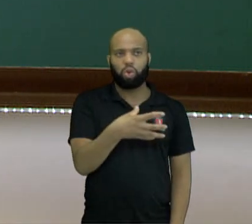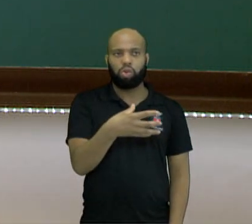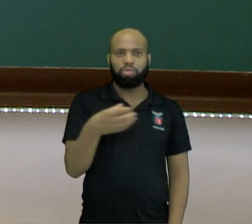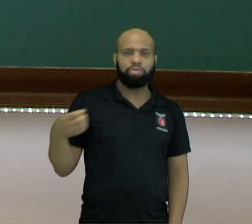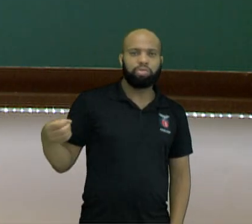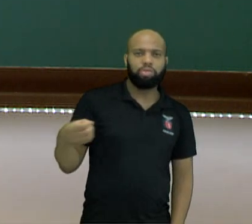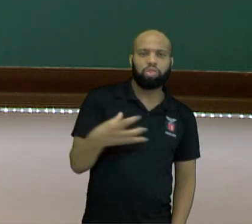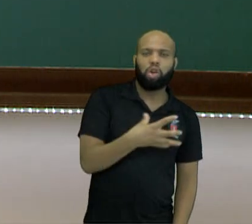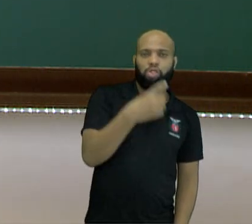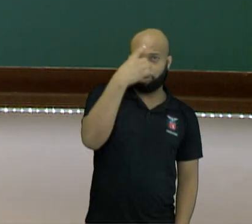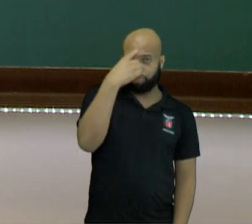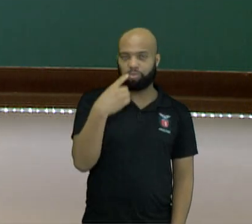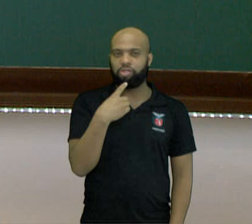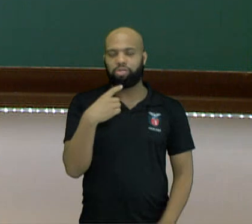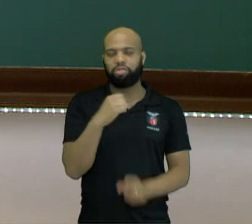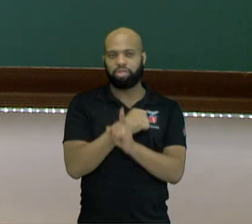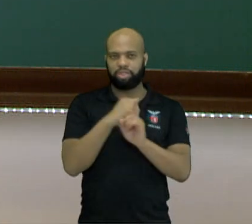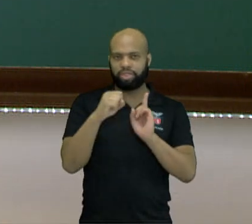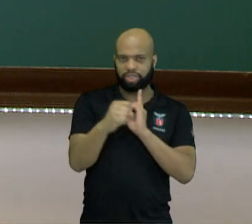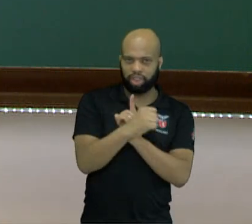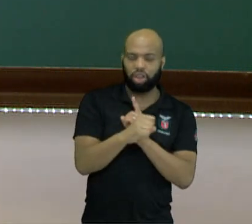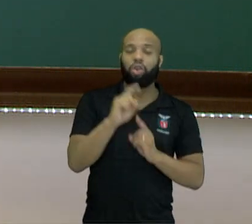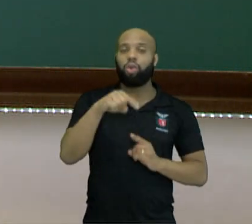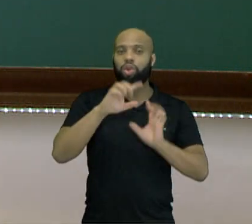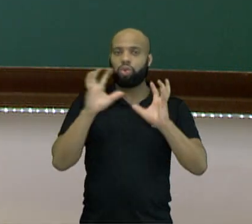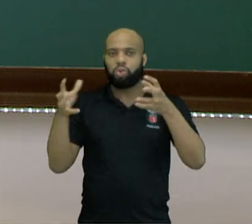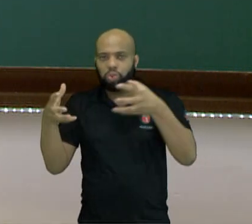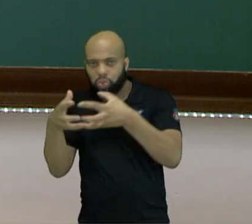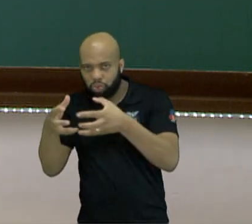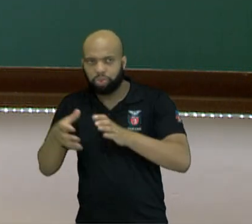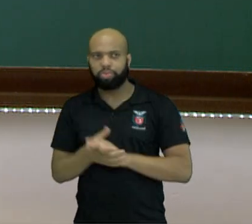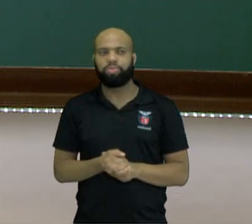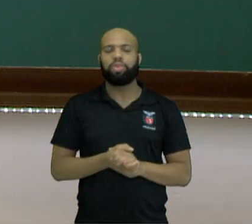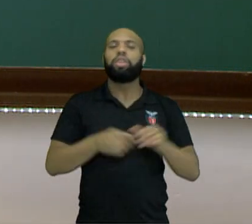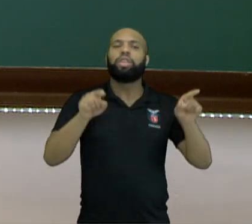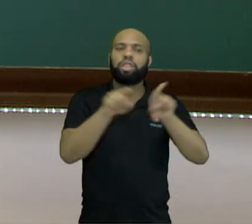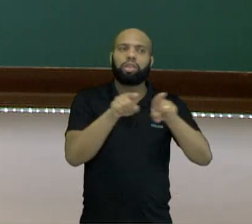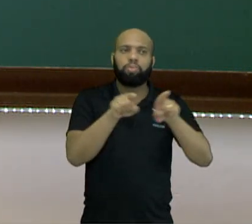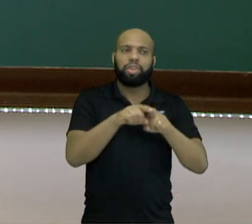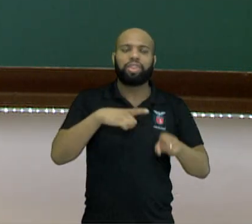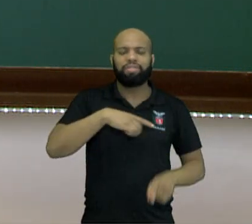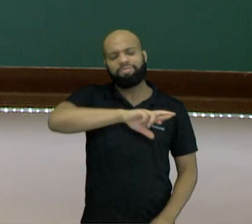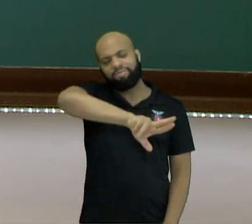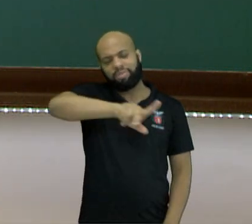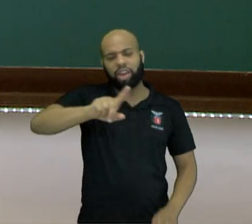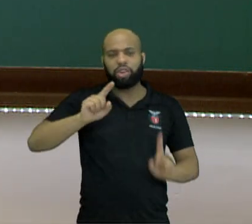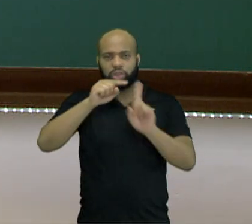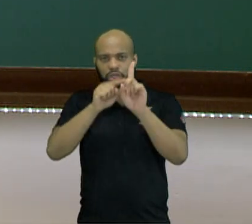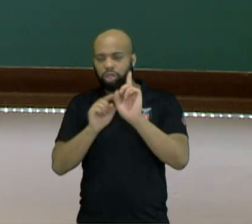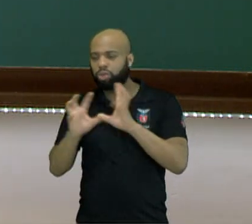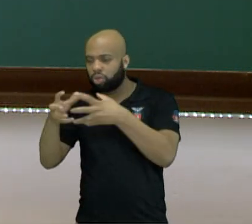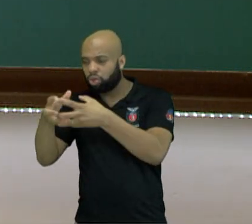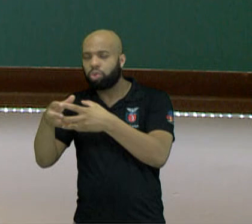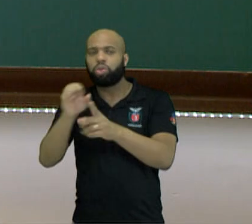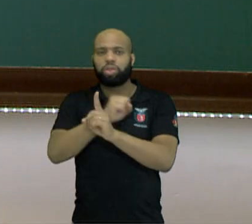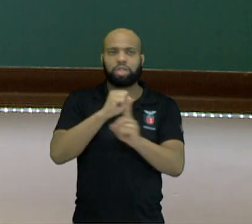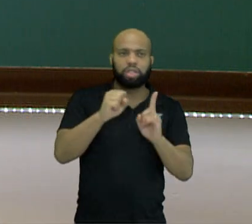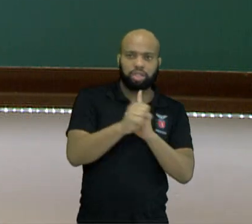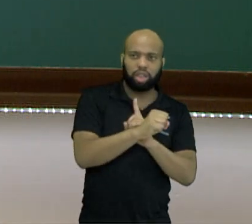novos perfis sociais. Grupos, temos vários tipos de grupos sociais, classes